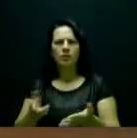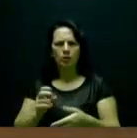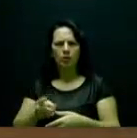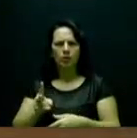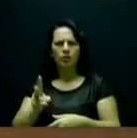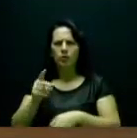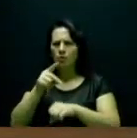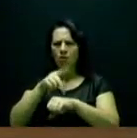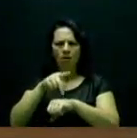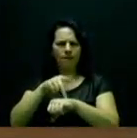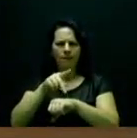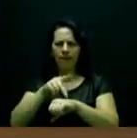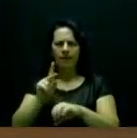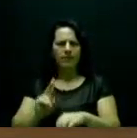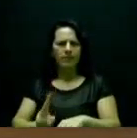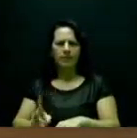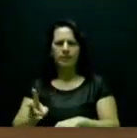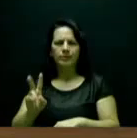a pedra continua.